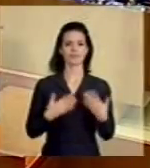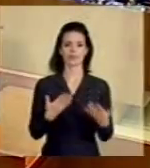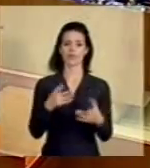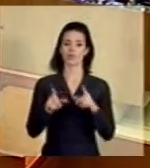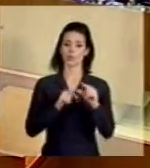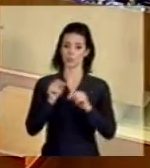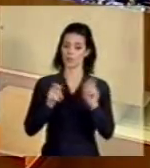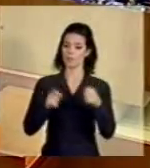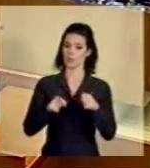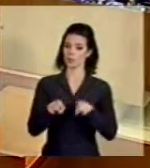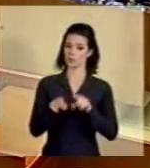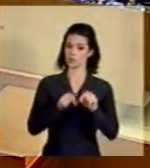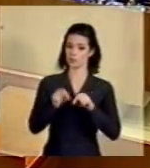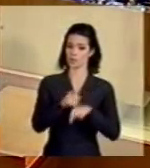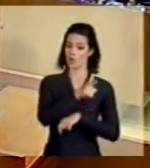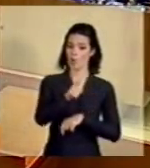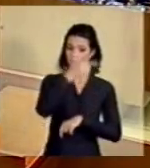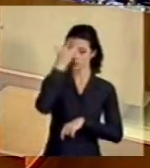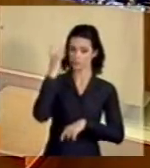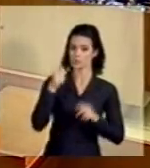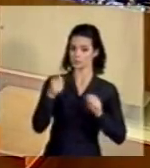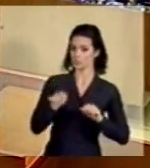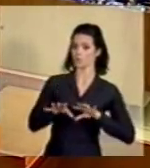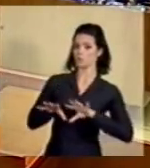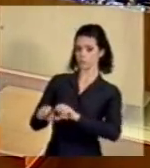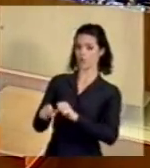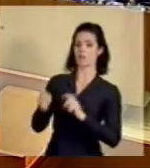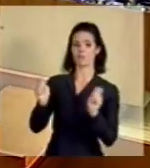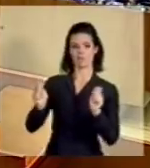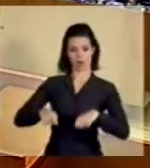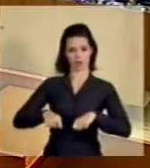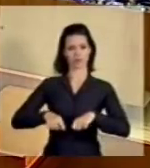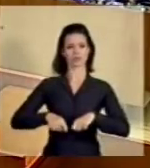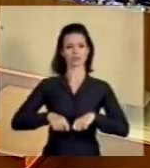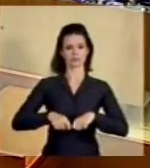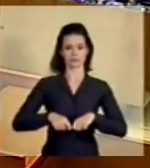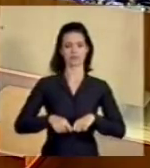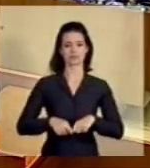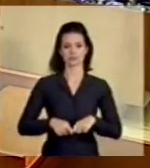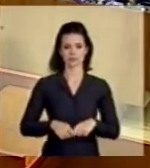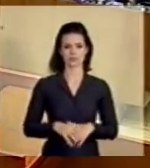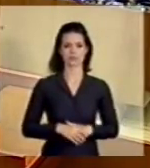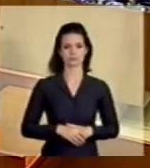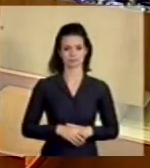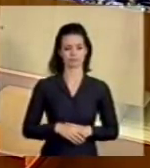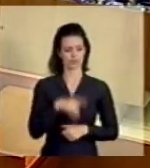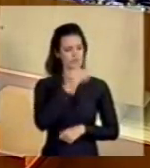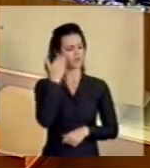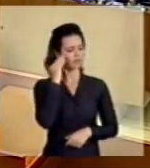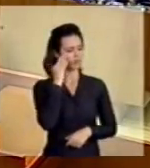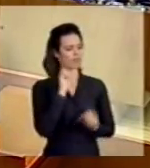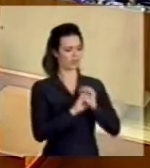adesão, inclusive, desses terceiros. Perfeitamente, perfeitamente. Vossa Excelência captou muito bem e vejo que se